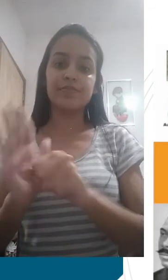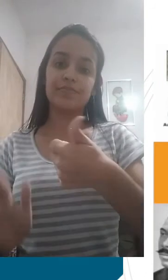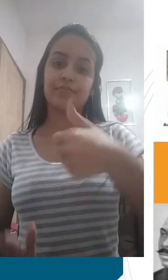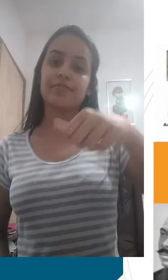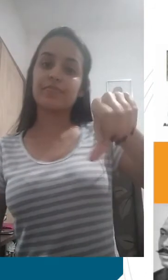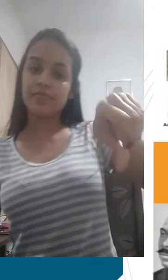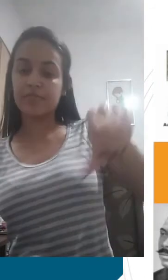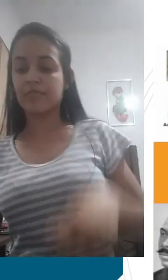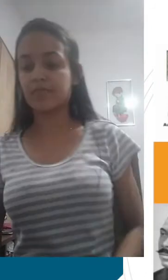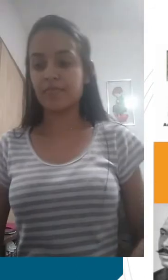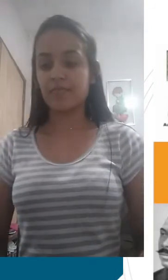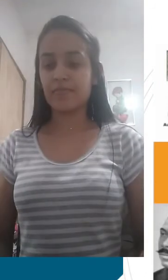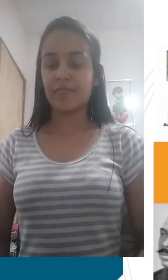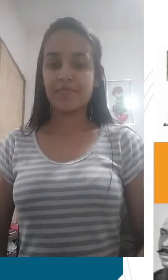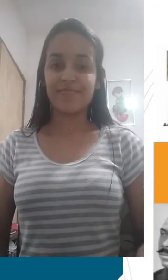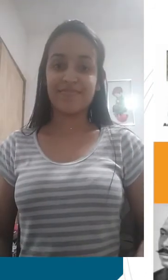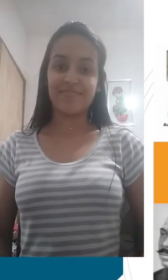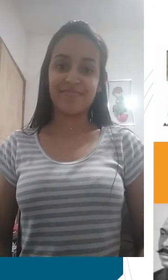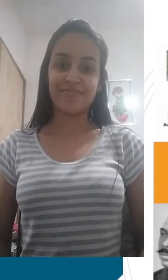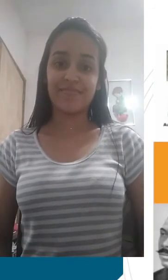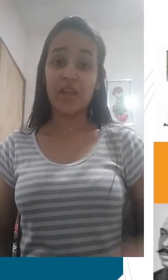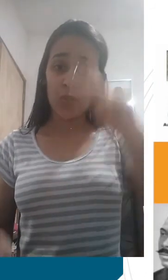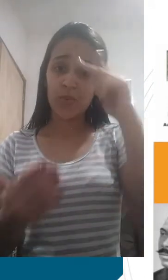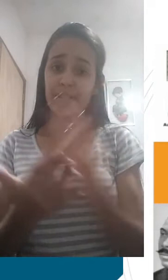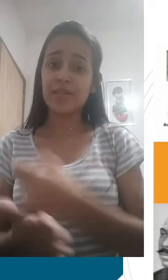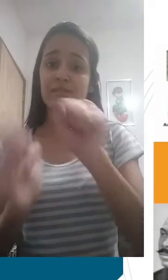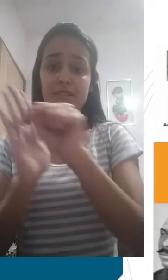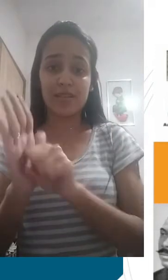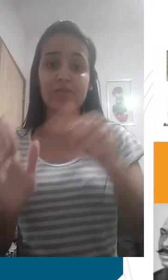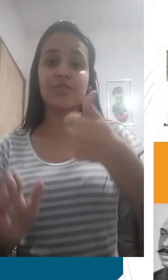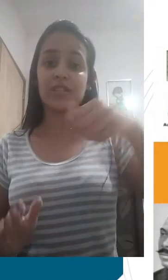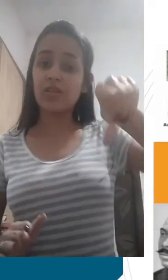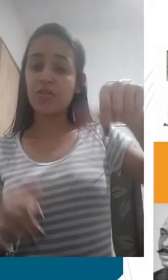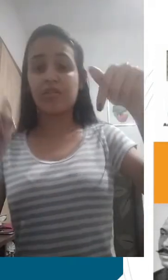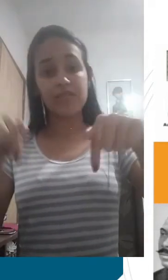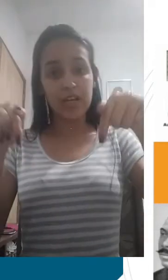século XIX e se opôs a outros movimentos da mesma época,